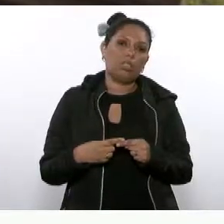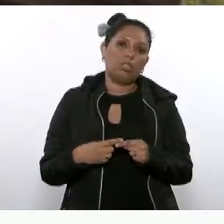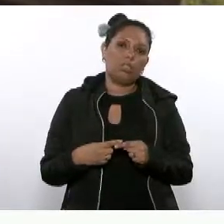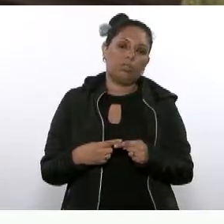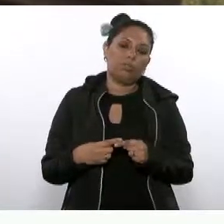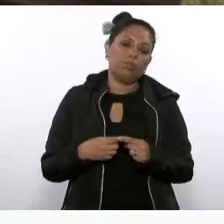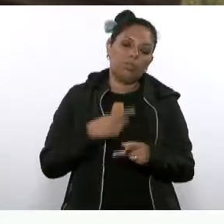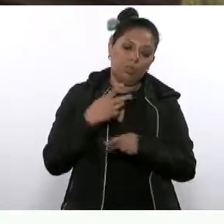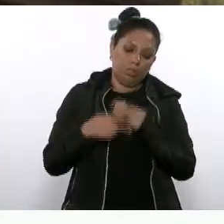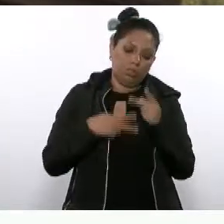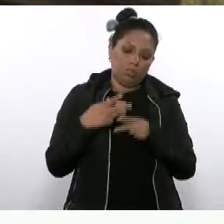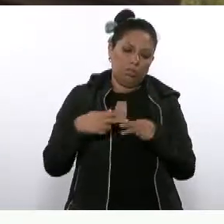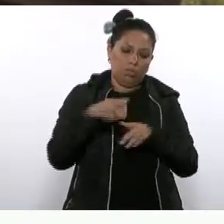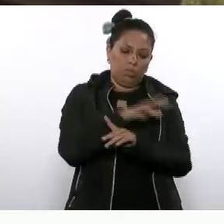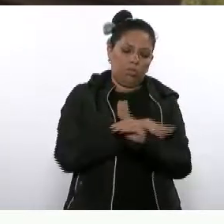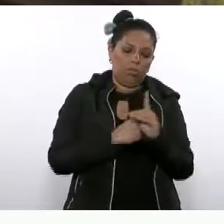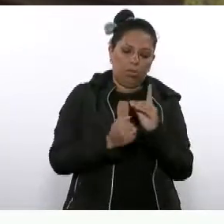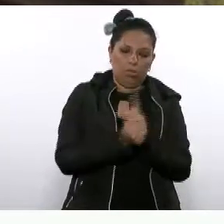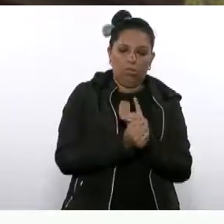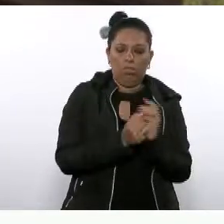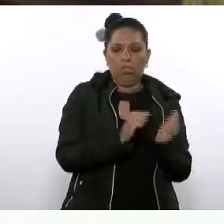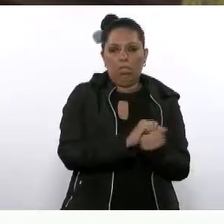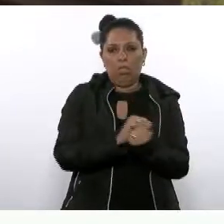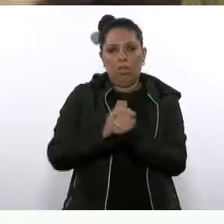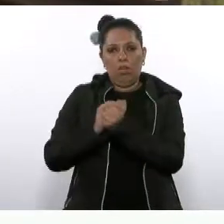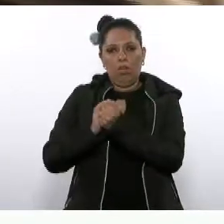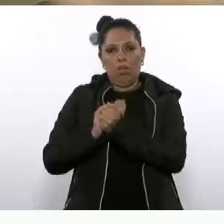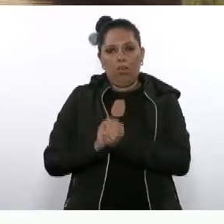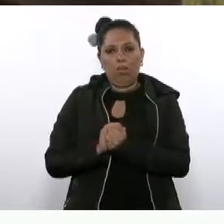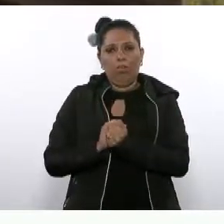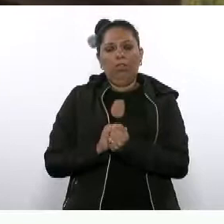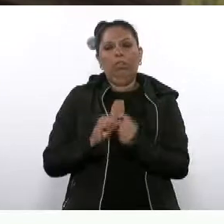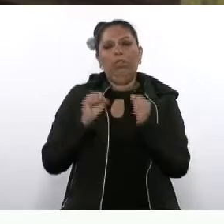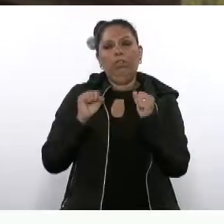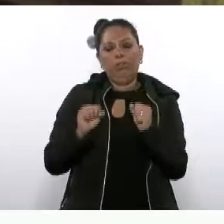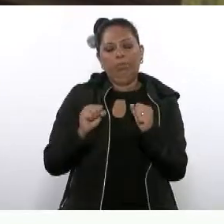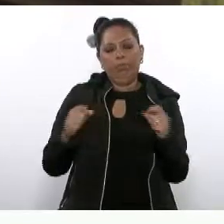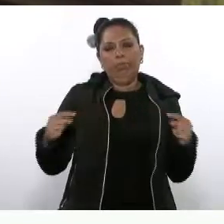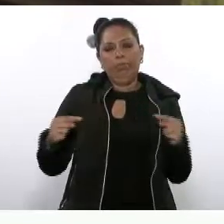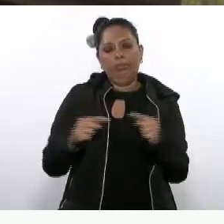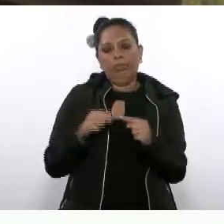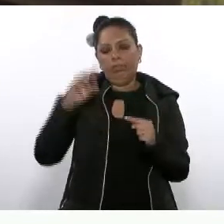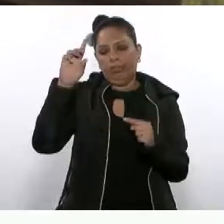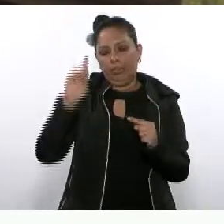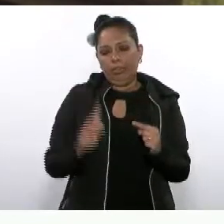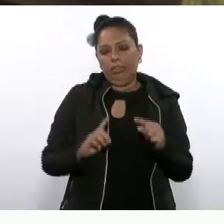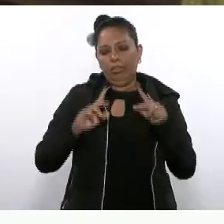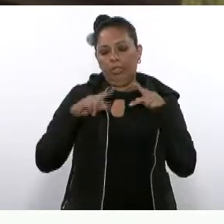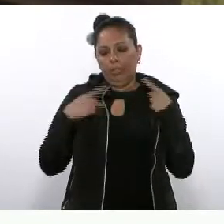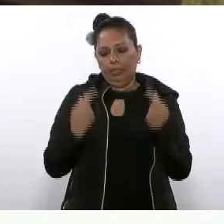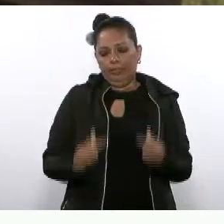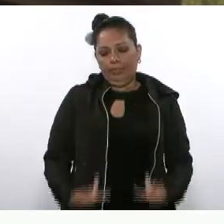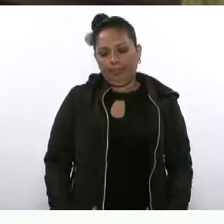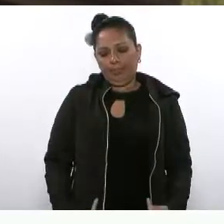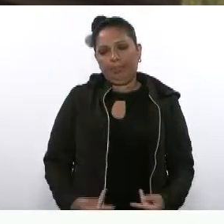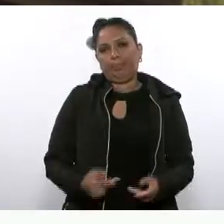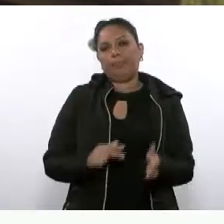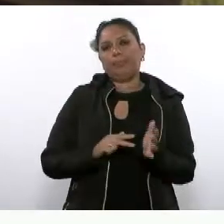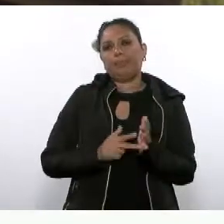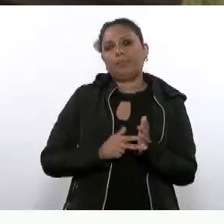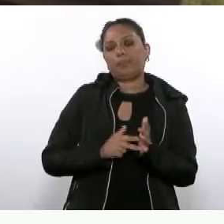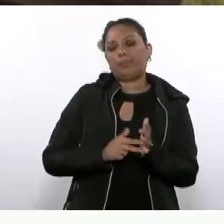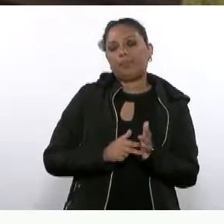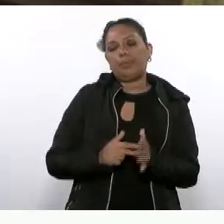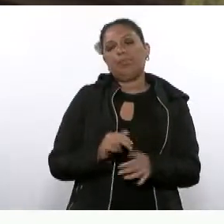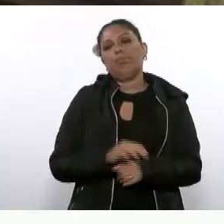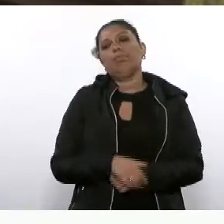da presença da sociedade civil. A presença da sociedade civil poderia ser feita através da presença do movimento sindical, colocando